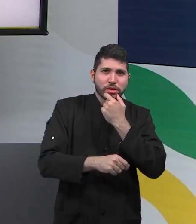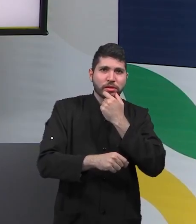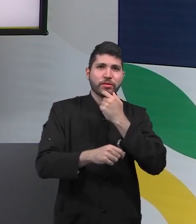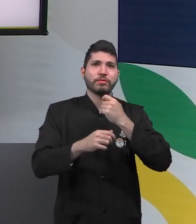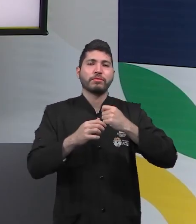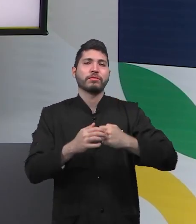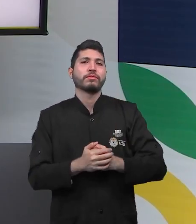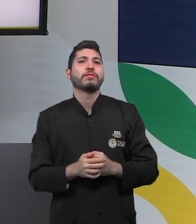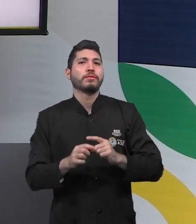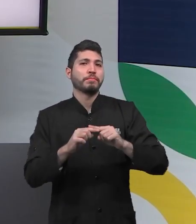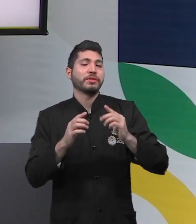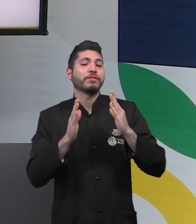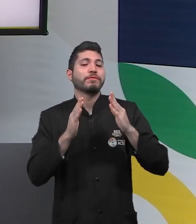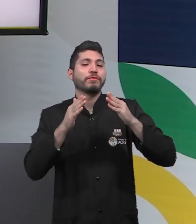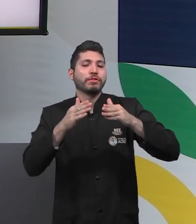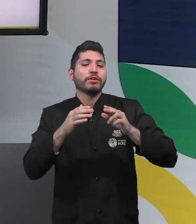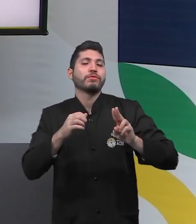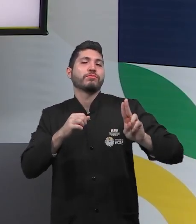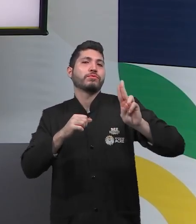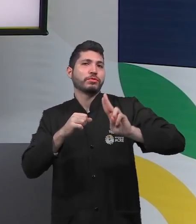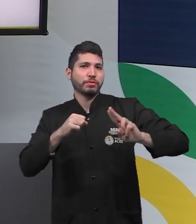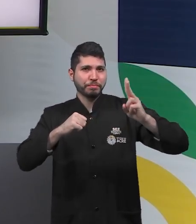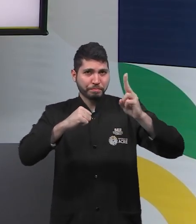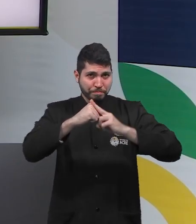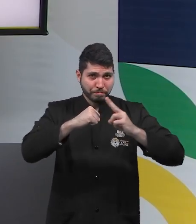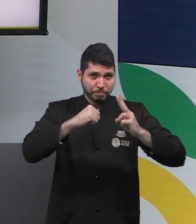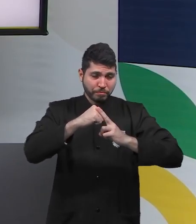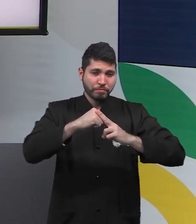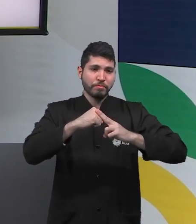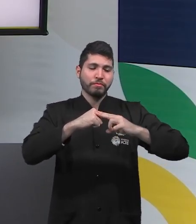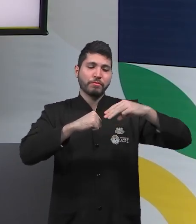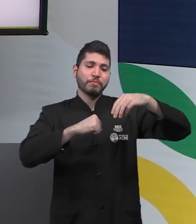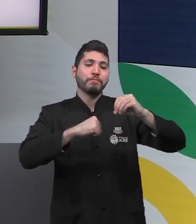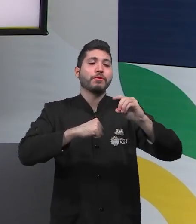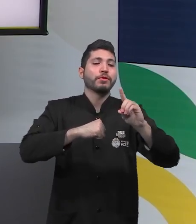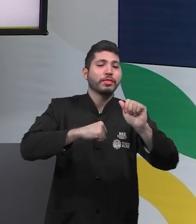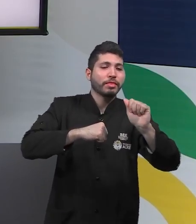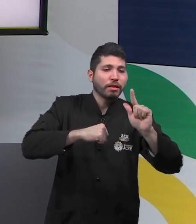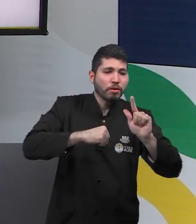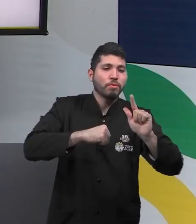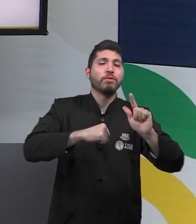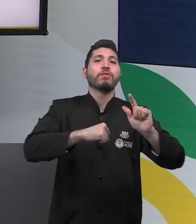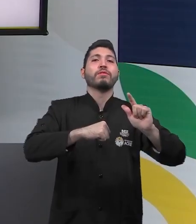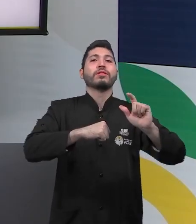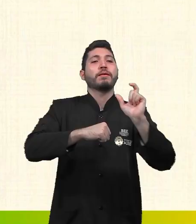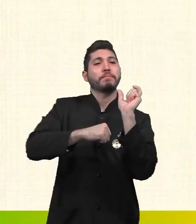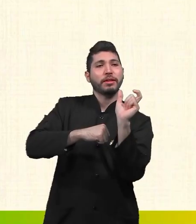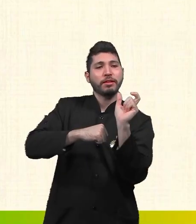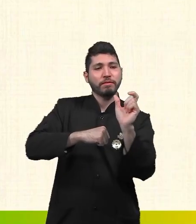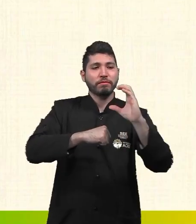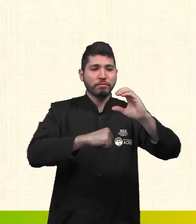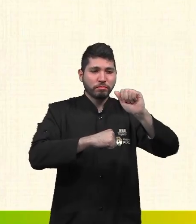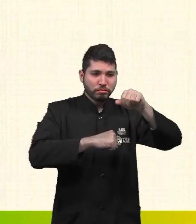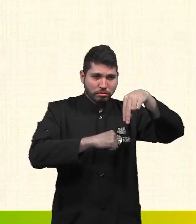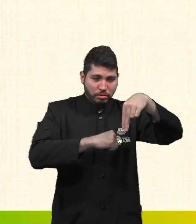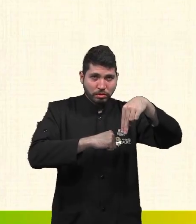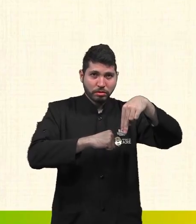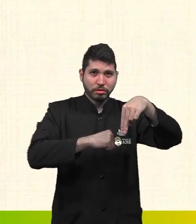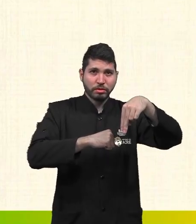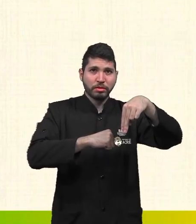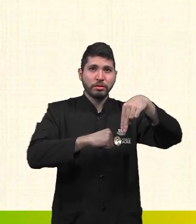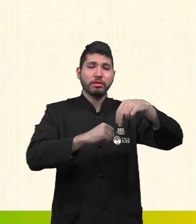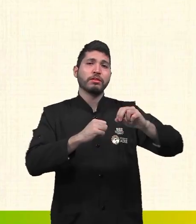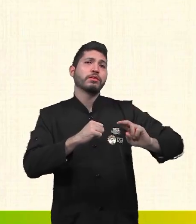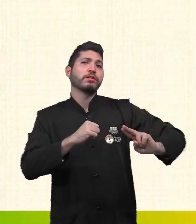apenas no verbo modal can. Então, o que é que o can está expressando? Observando aqui as alternativas,